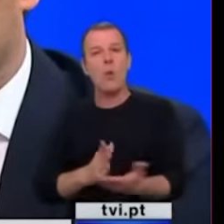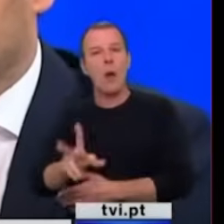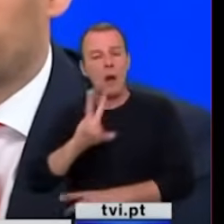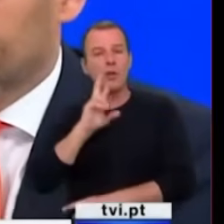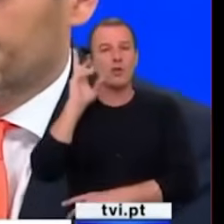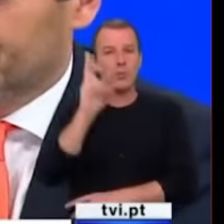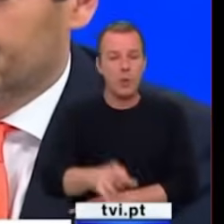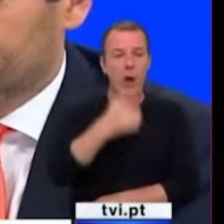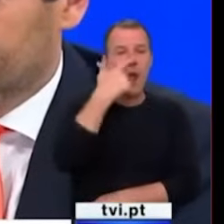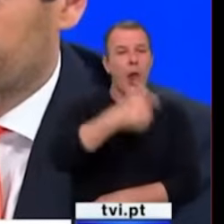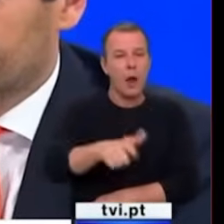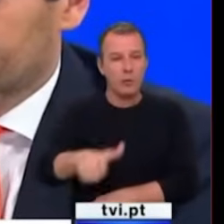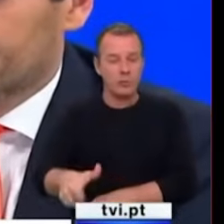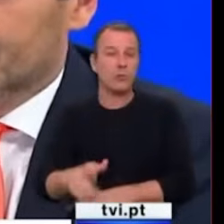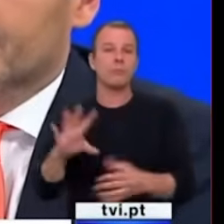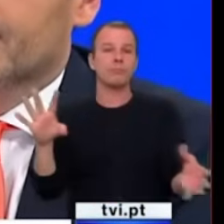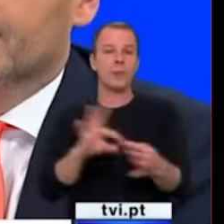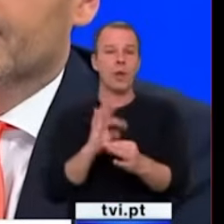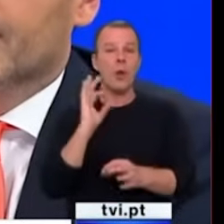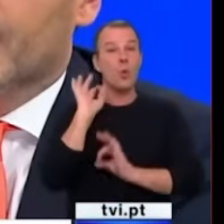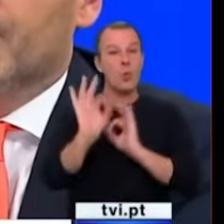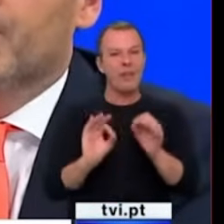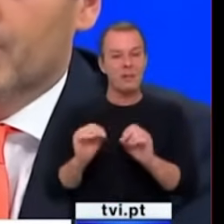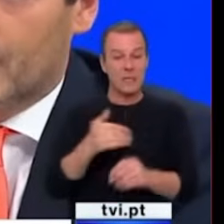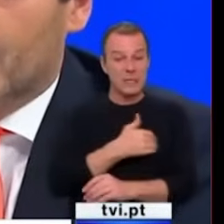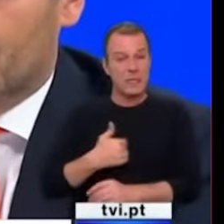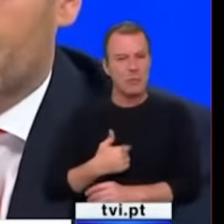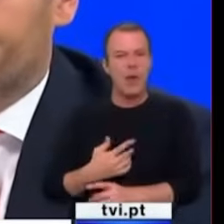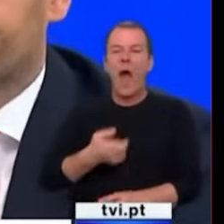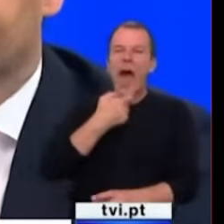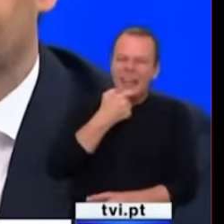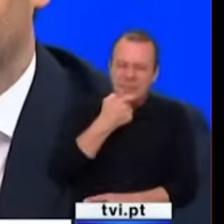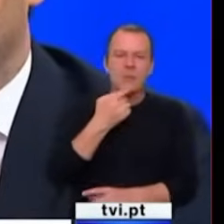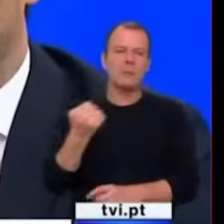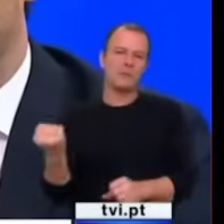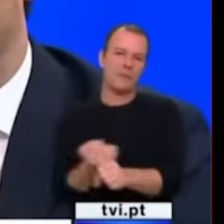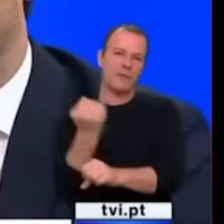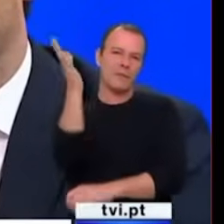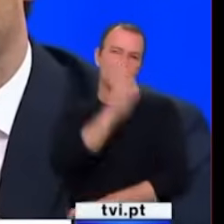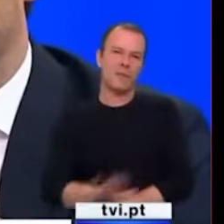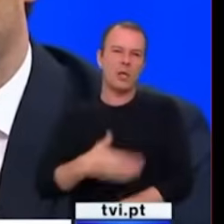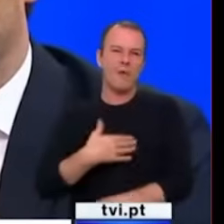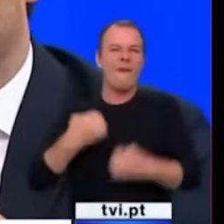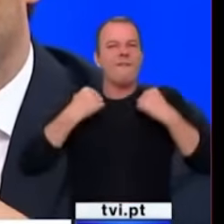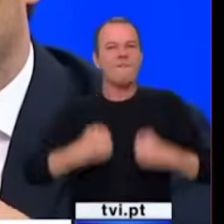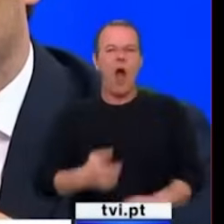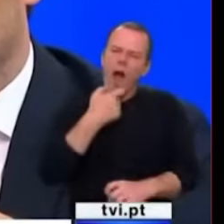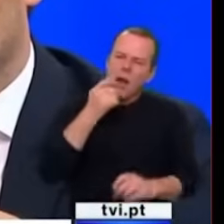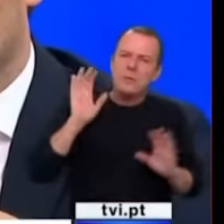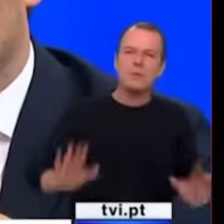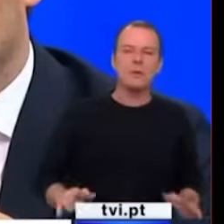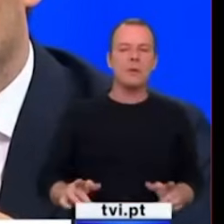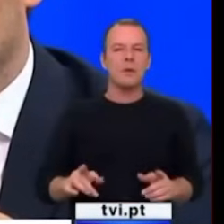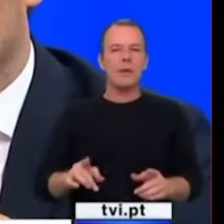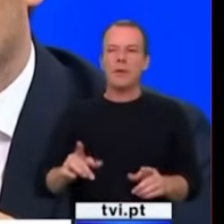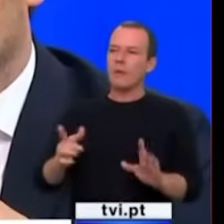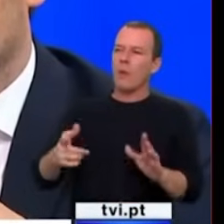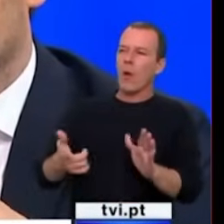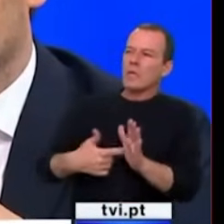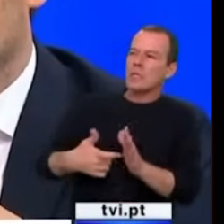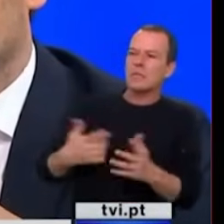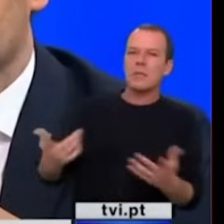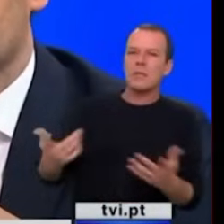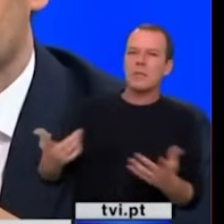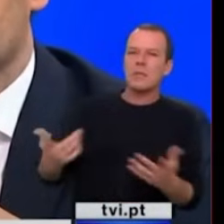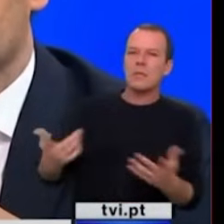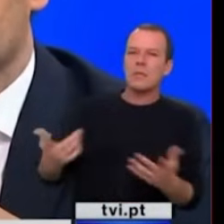dos portugueses em matéria de cuidad de saúde nós precisamos de um SNS forte e de não ficar na mão nem exclusivamente dependentes do setor